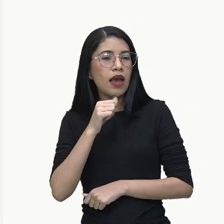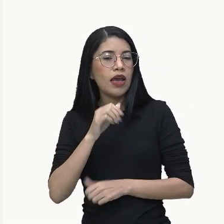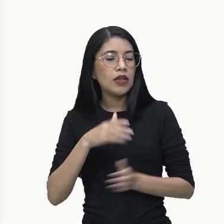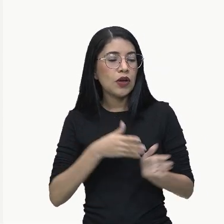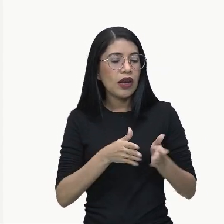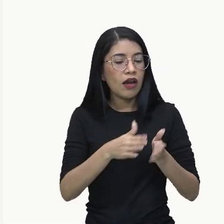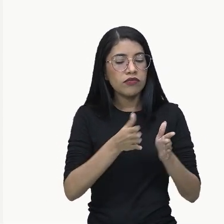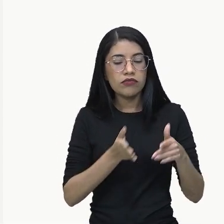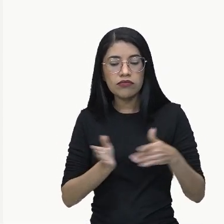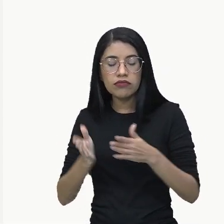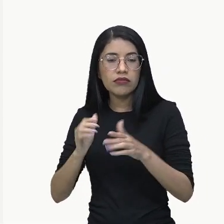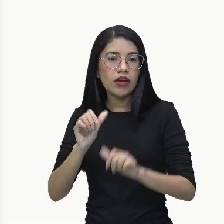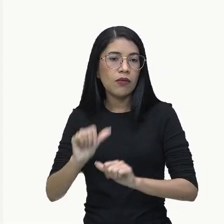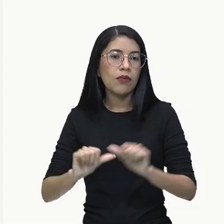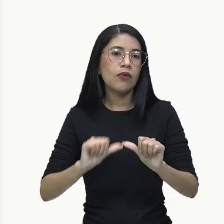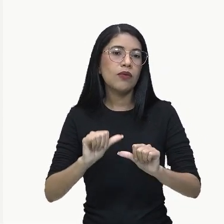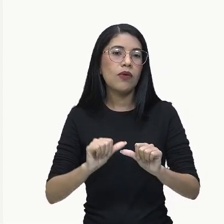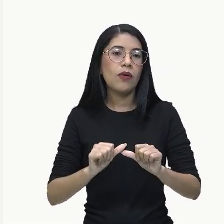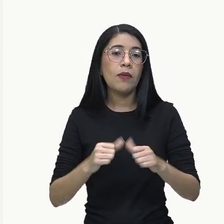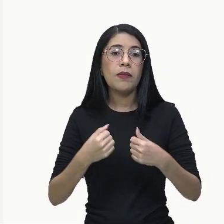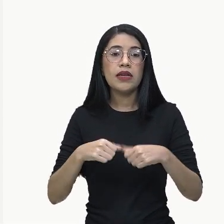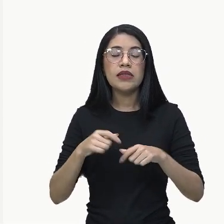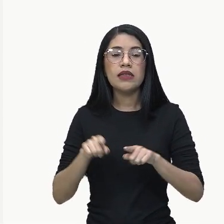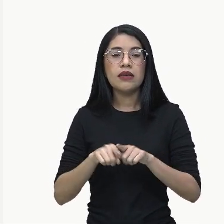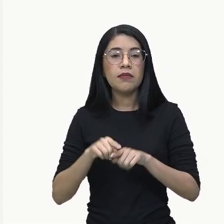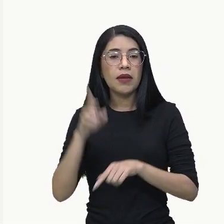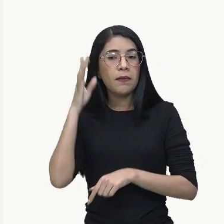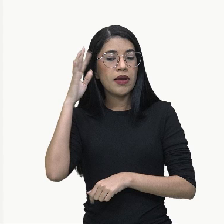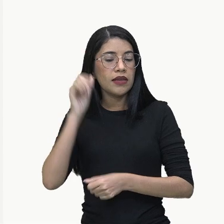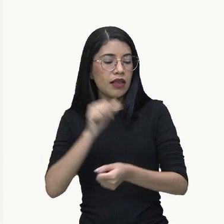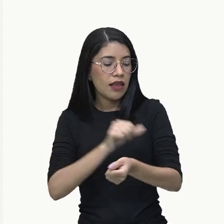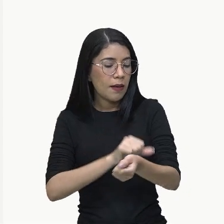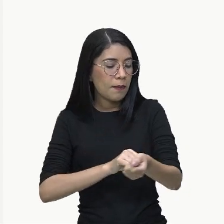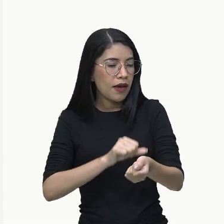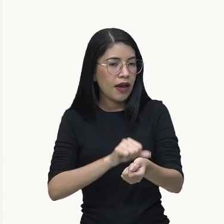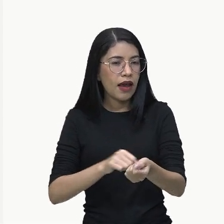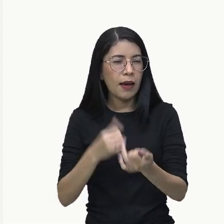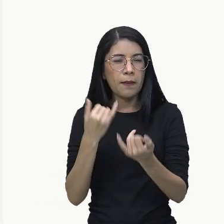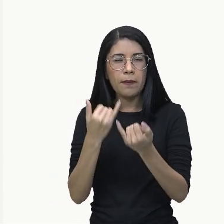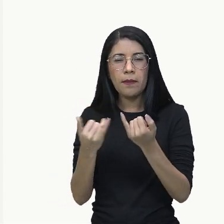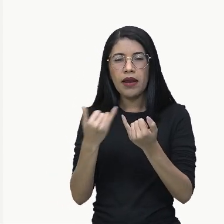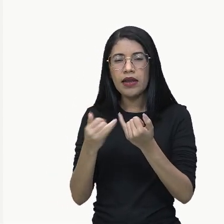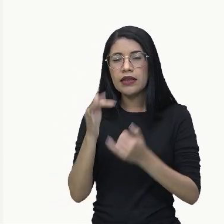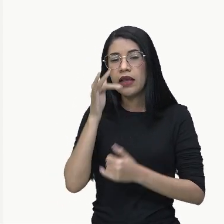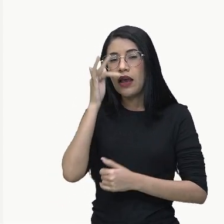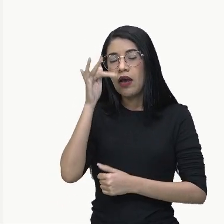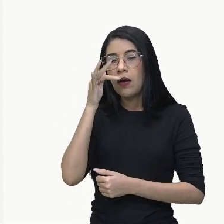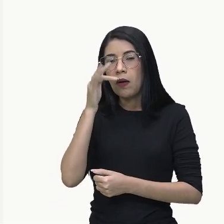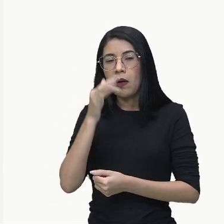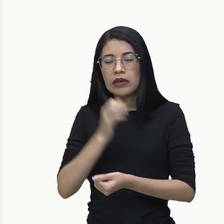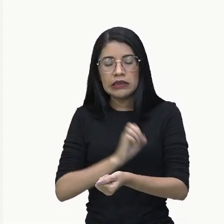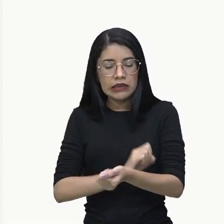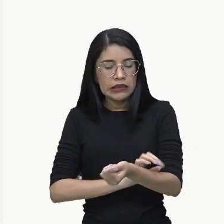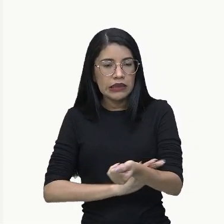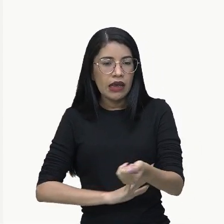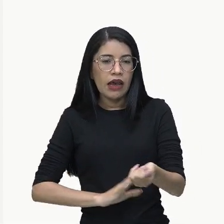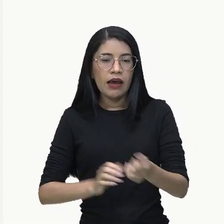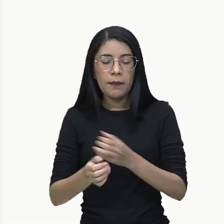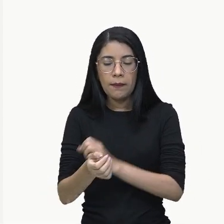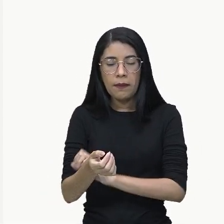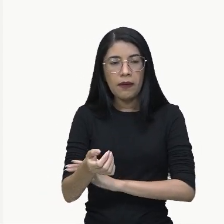alteradas pense nas feridas como rosas cálidas então perceba essas feridas